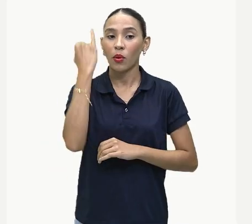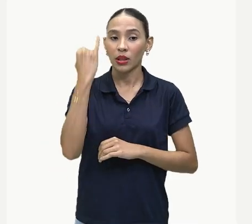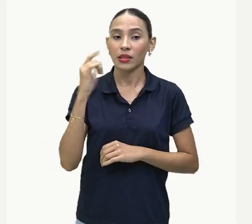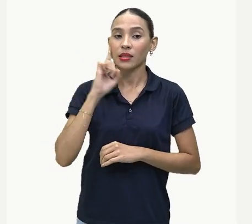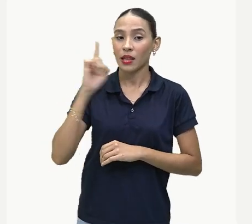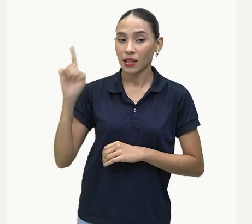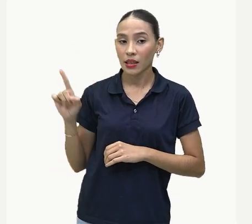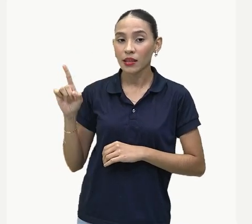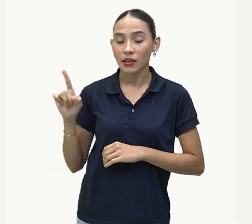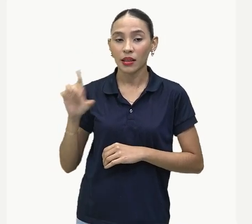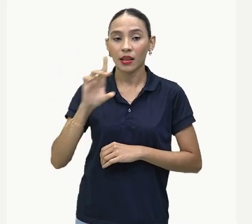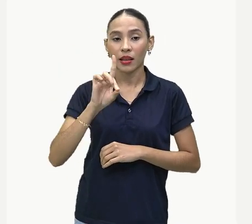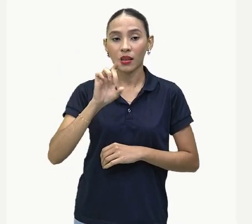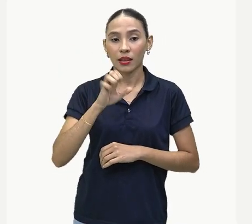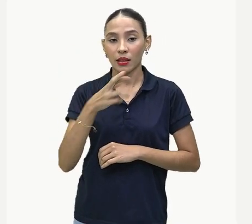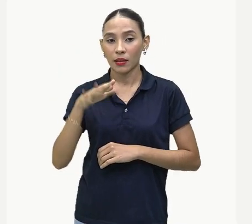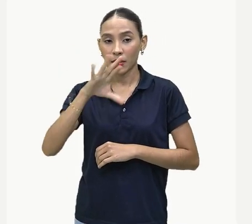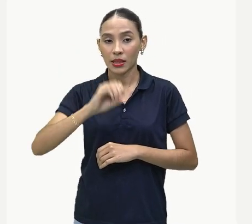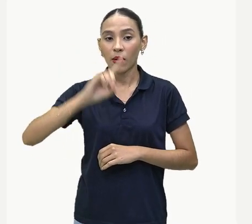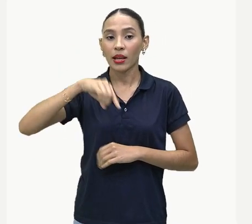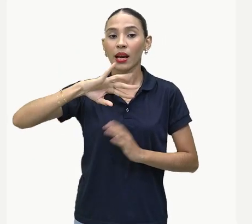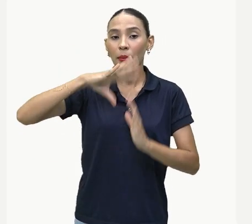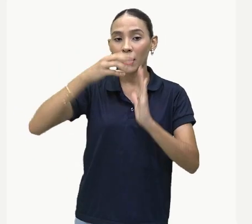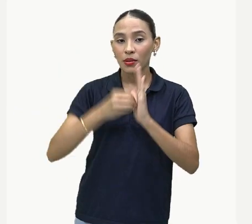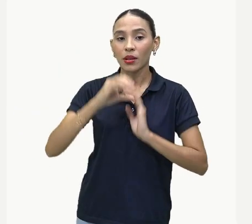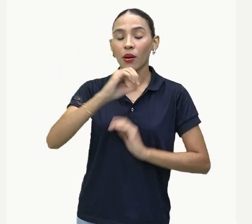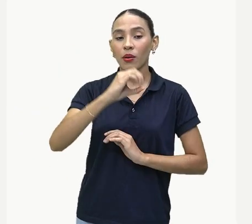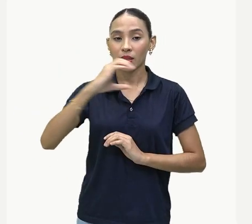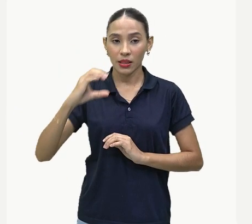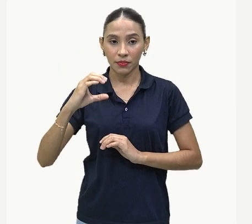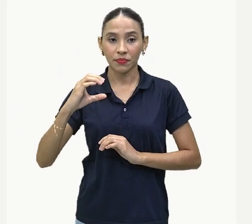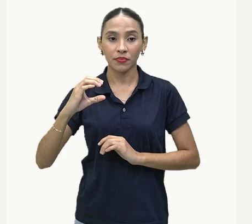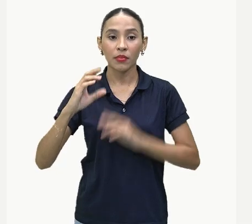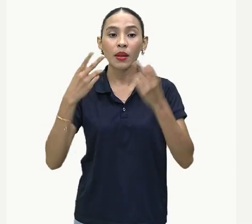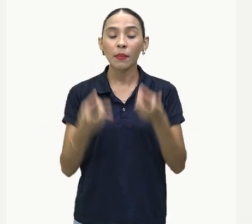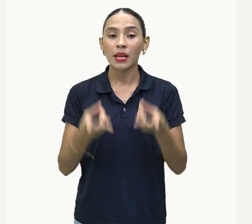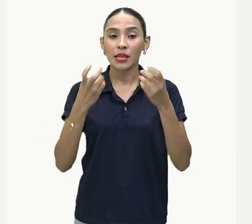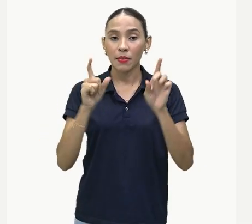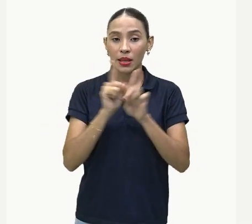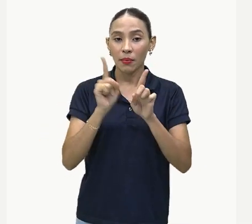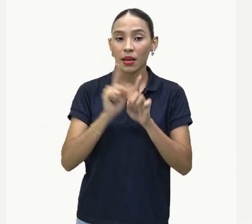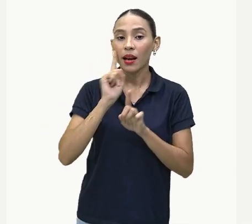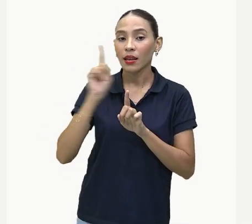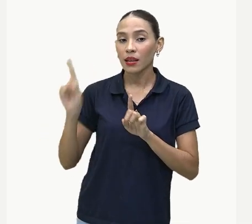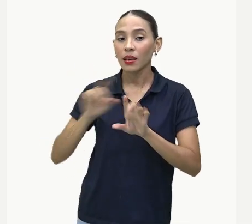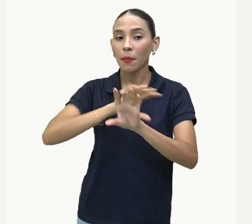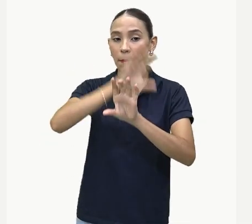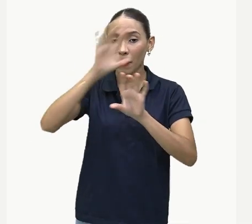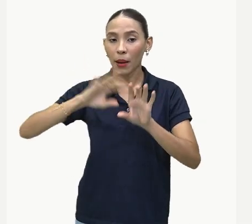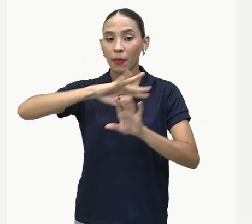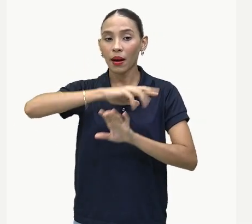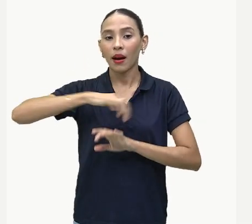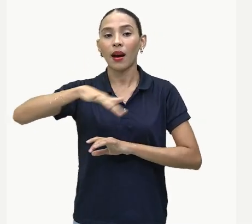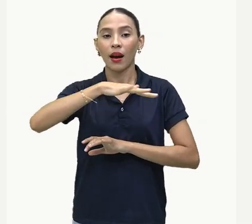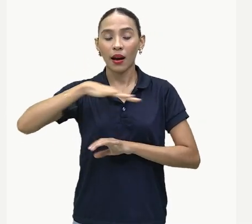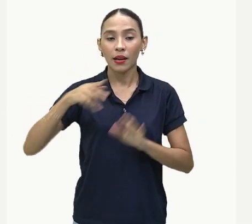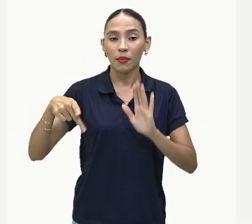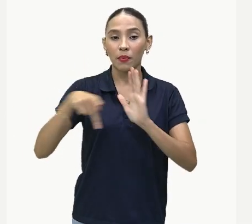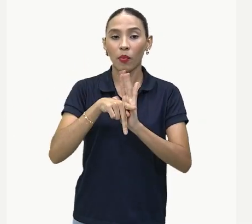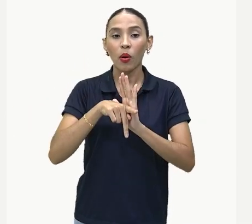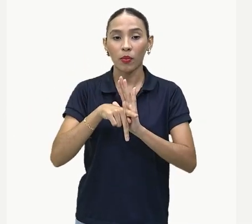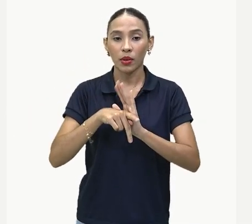importantes da depressão da Amazônia Ocidental. Observem no mapa a área de abrangência